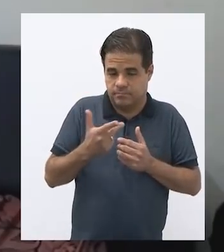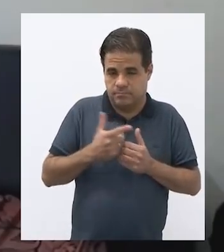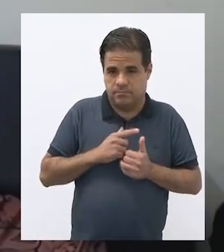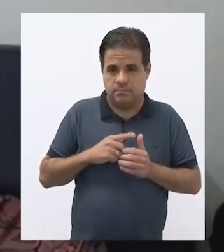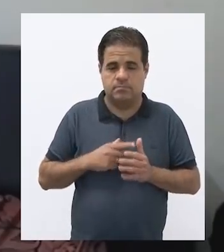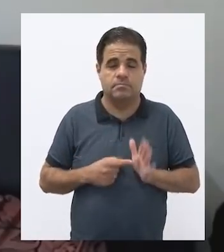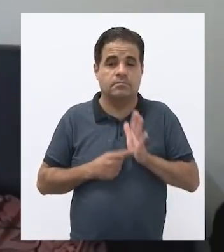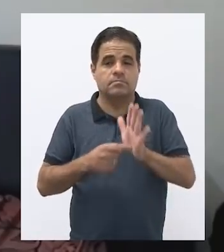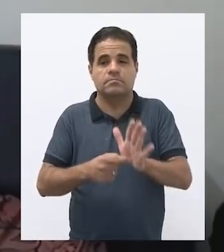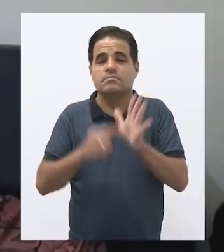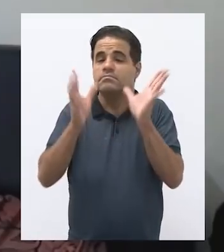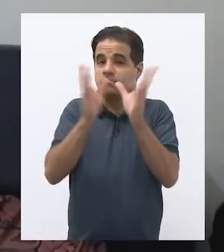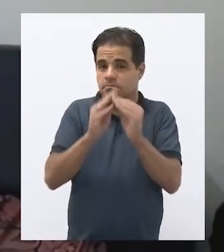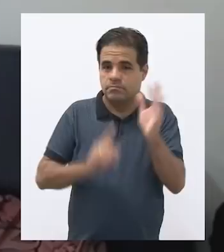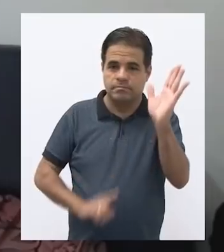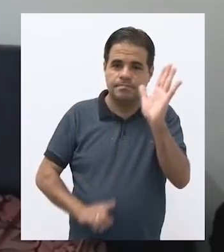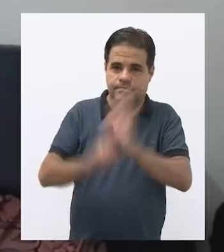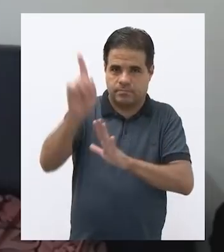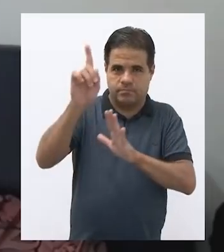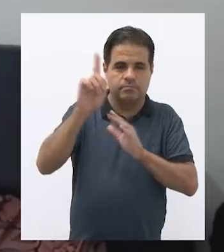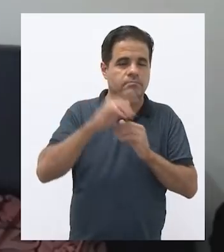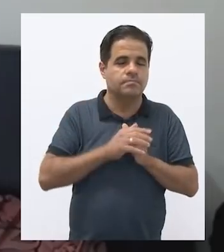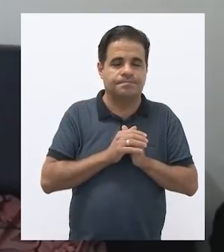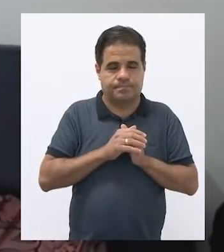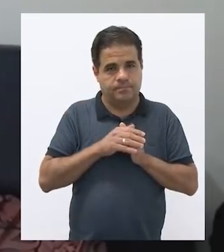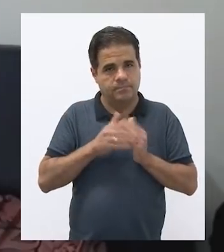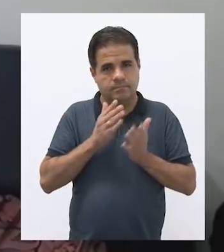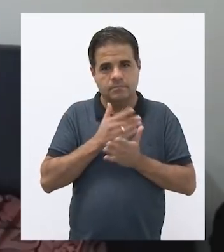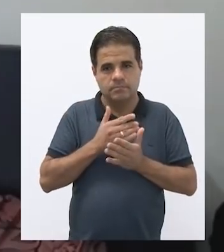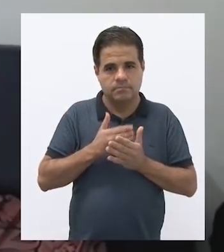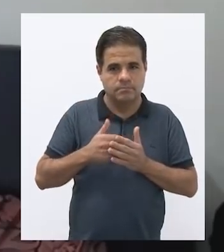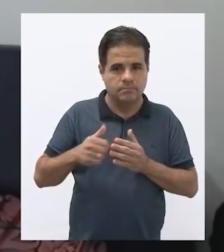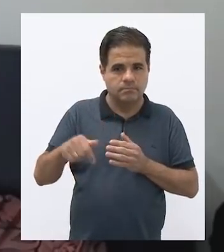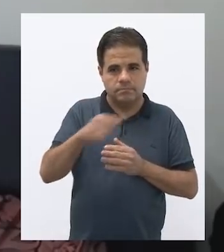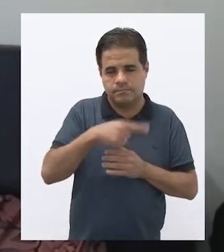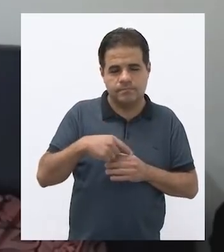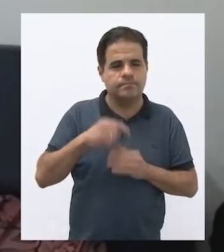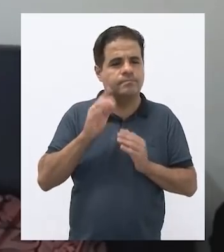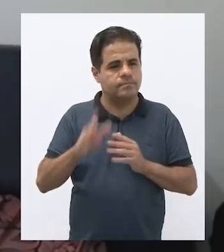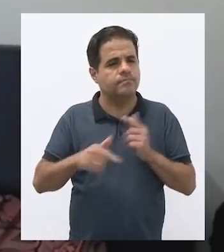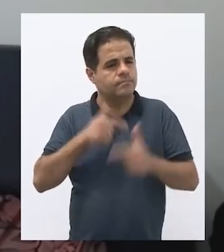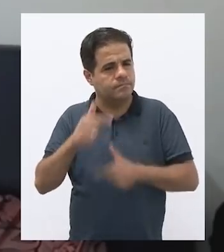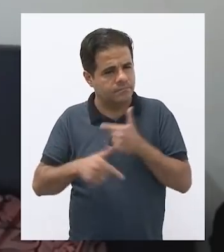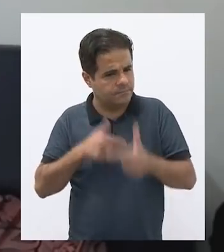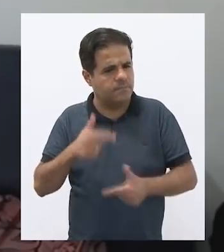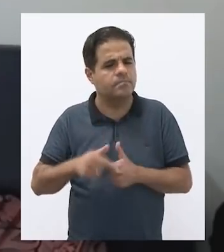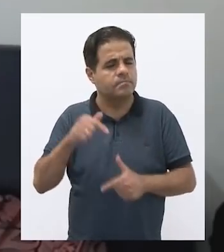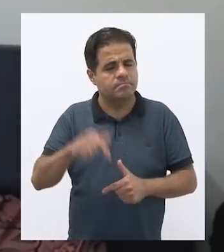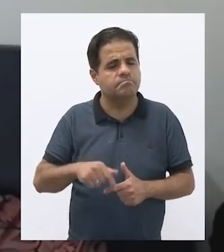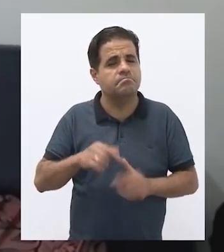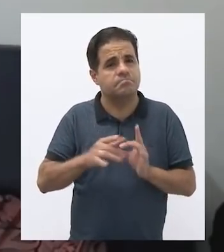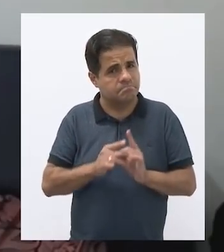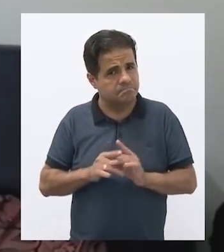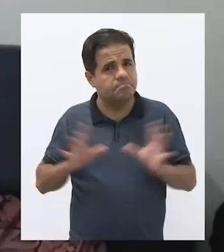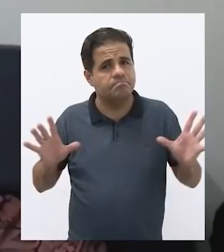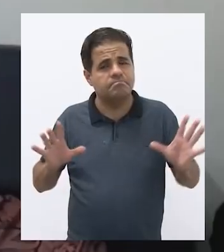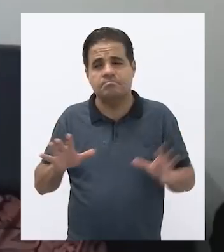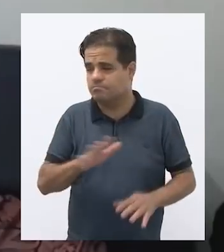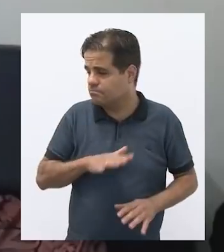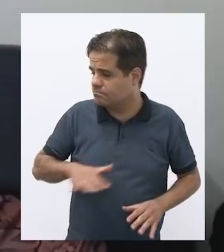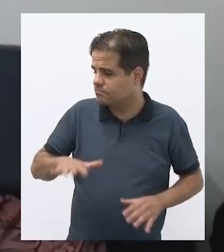uma pontuação e te fazer uma pergunta, né? A gente aqui fez um trabalho de